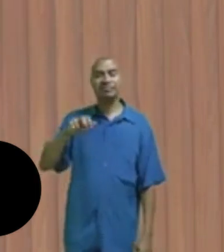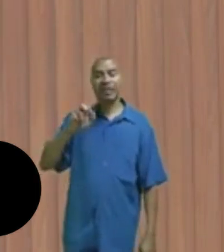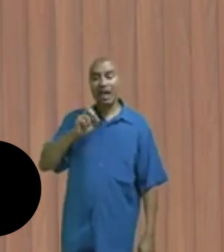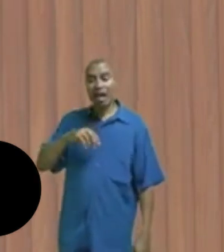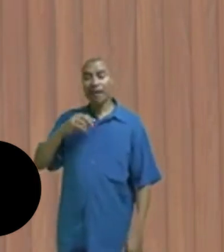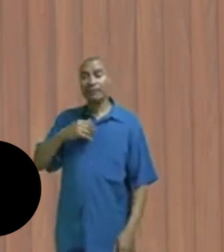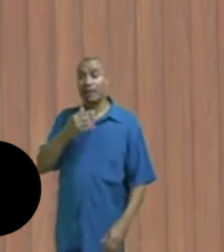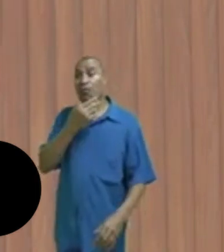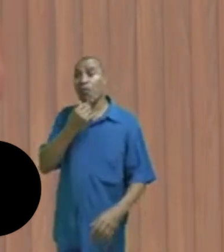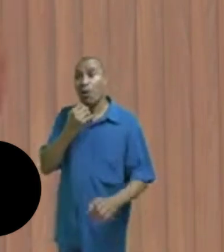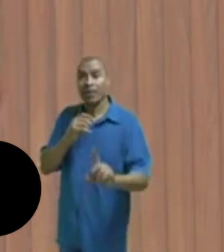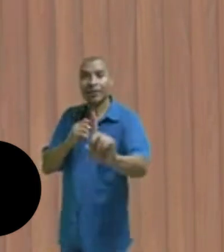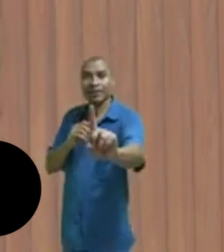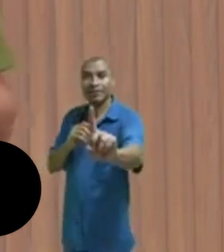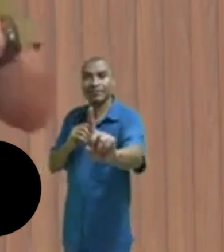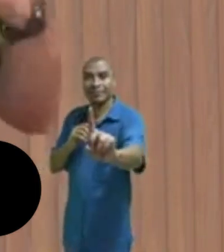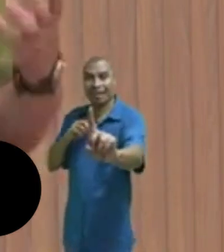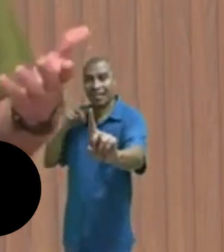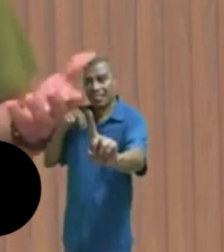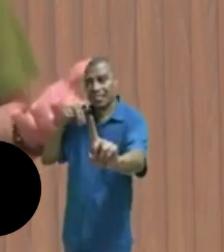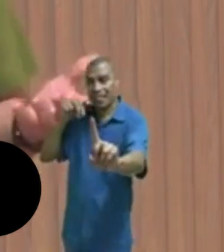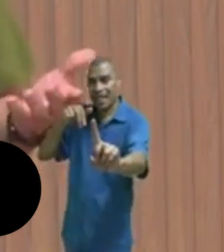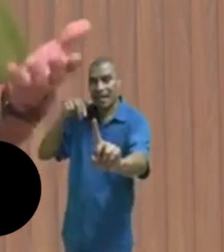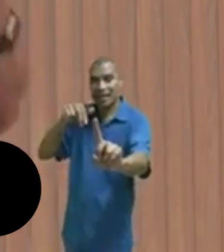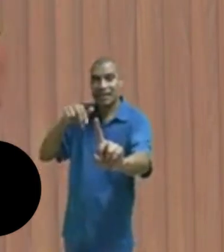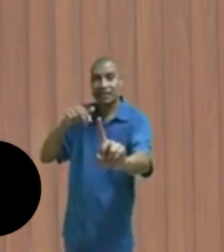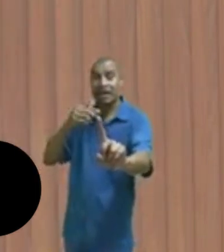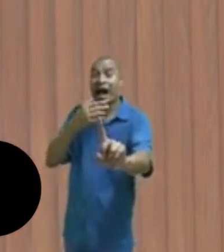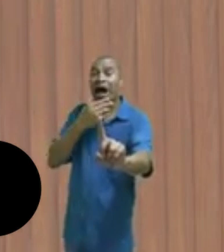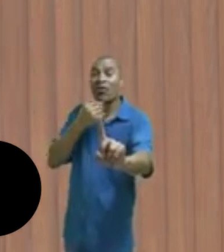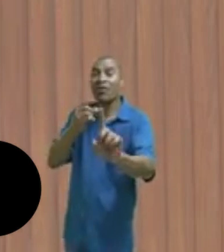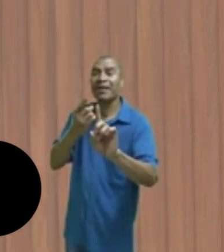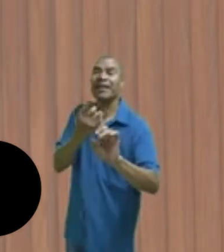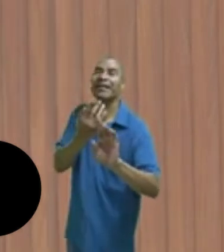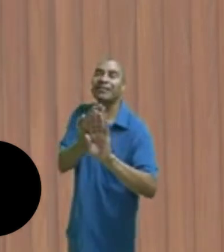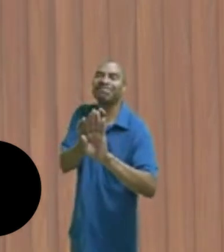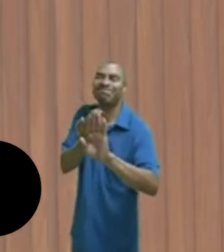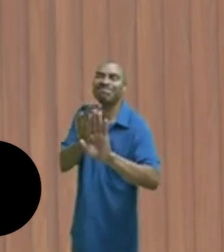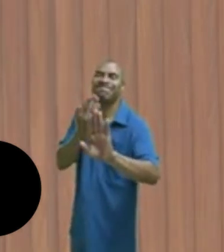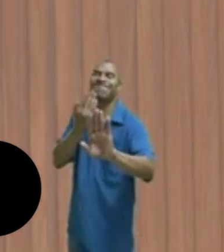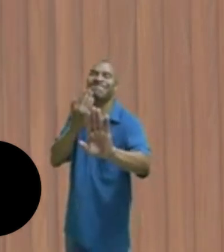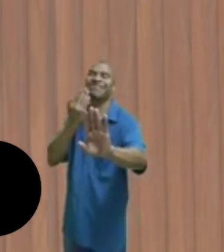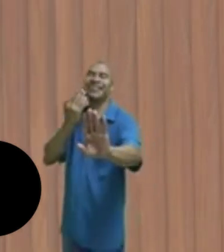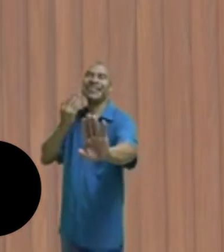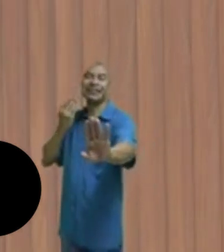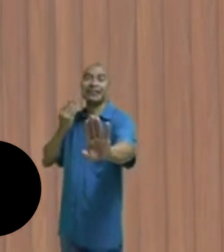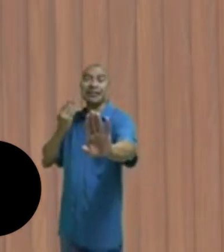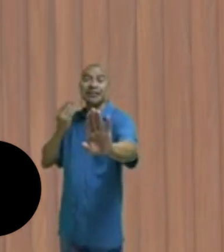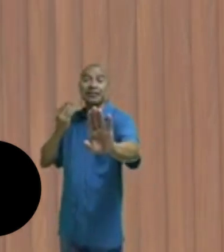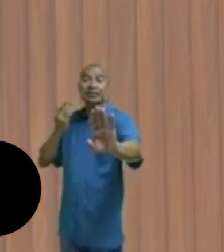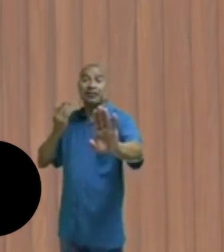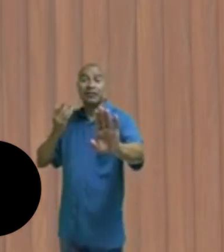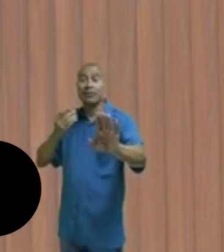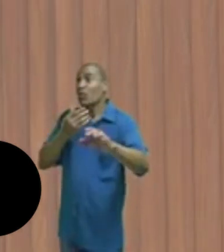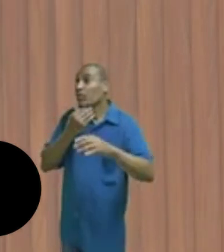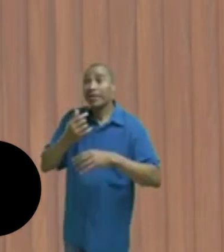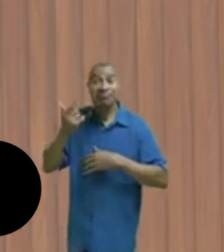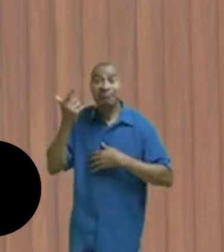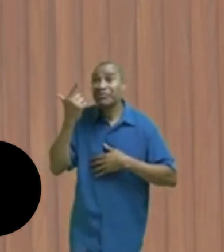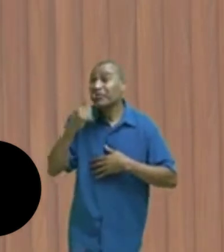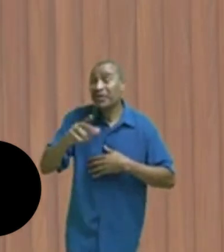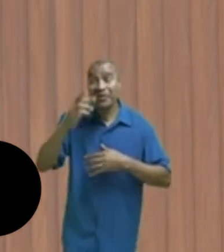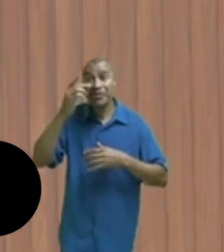homem. Mas o homem agora rompido, caído, distante, não consegue perceber